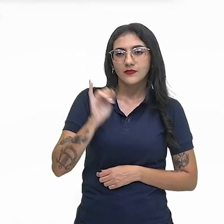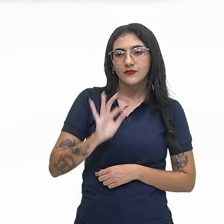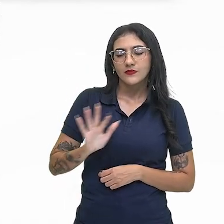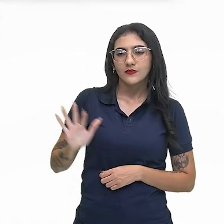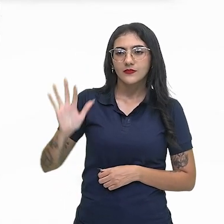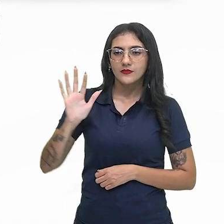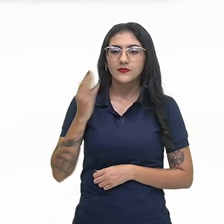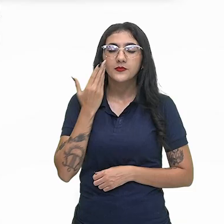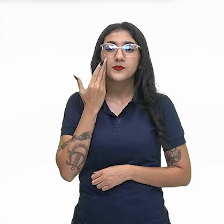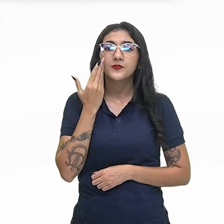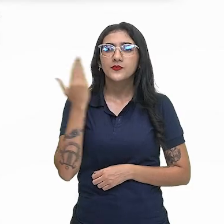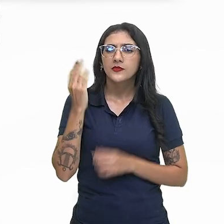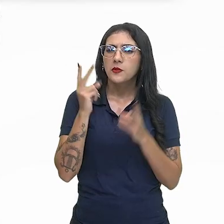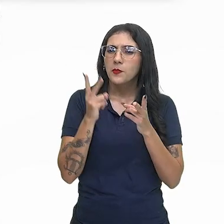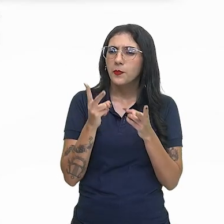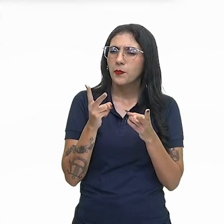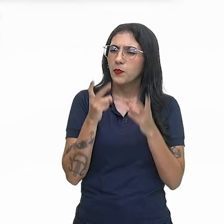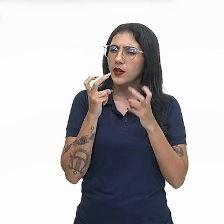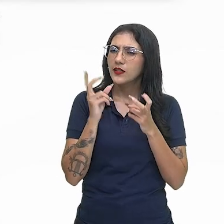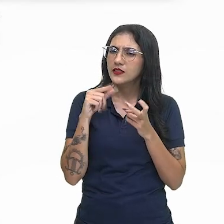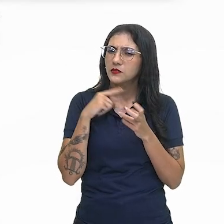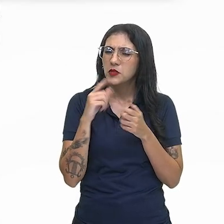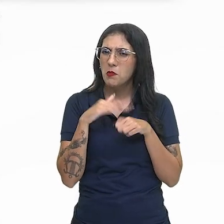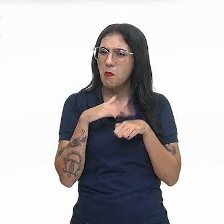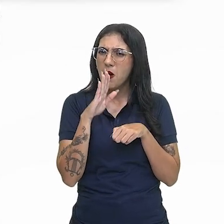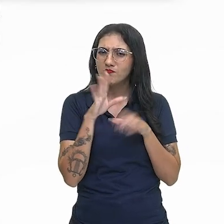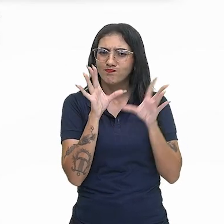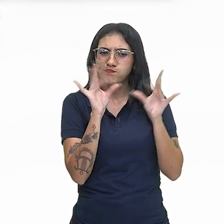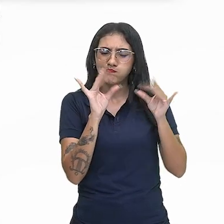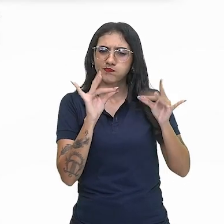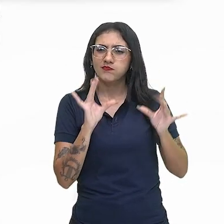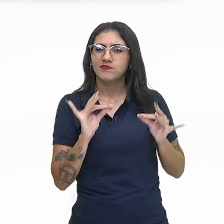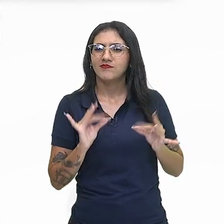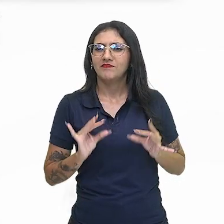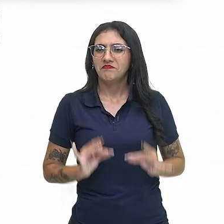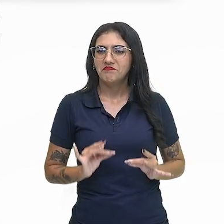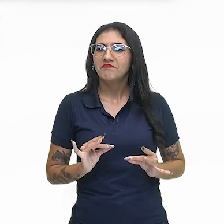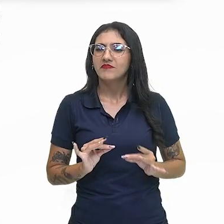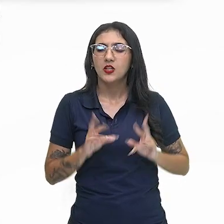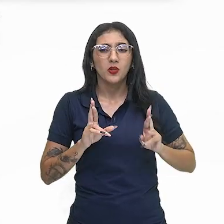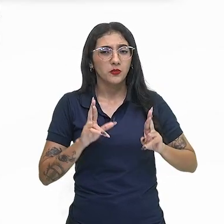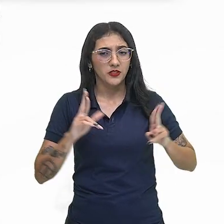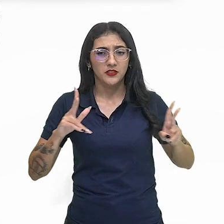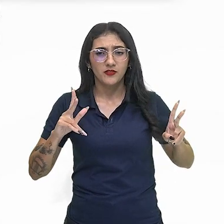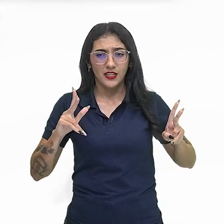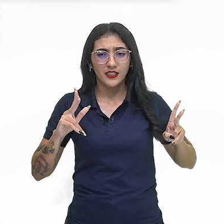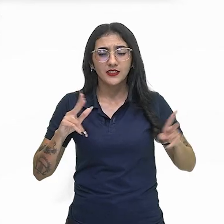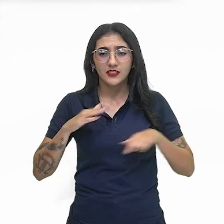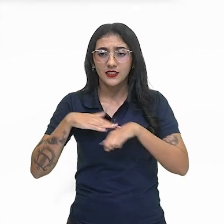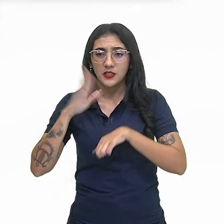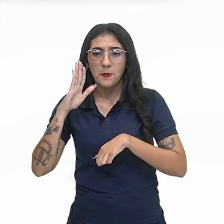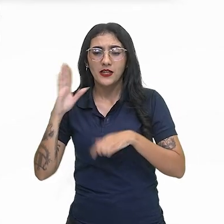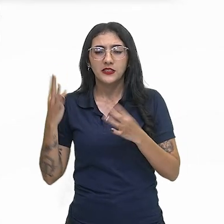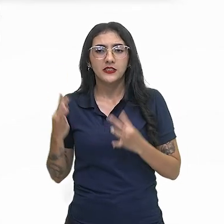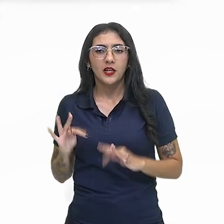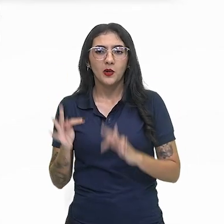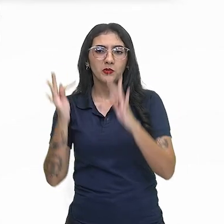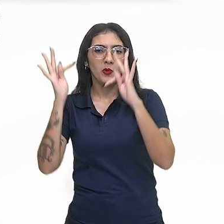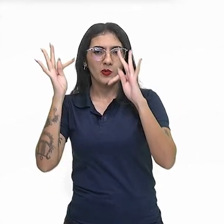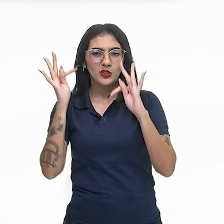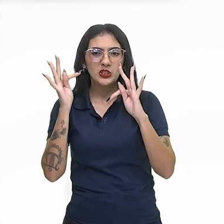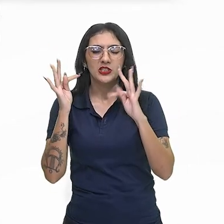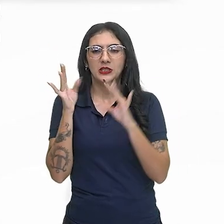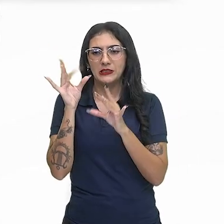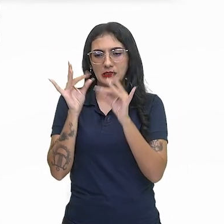imagem, percebam como ele é um aparelho, ele é um pouco mais complexo do que o nosso microscópio óptico anterior, com um maior